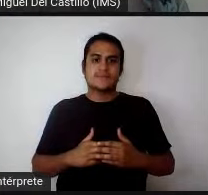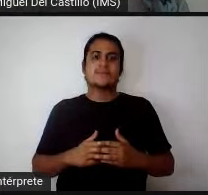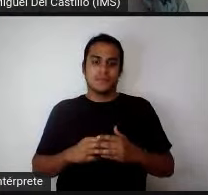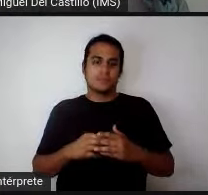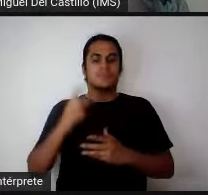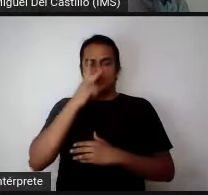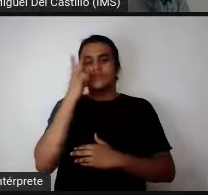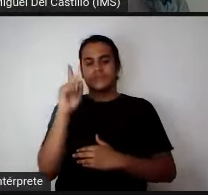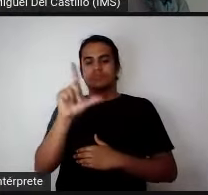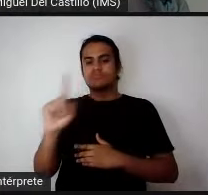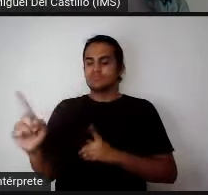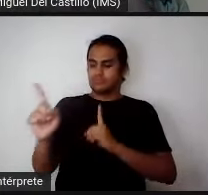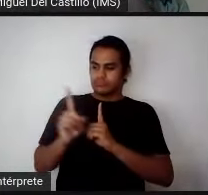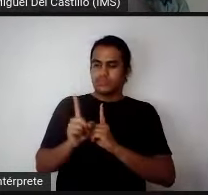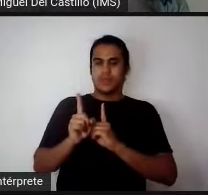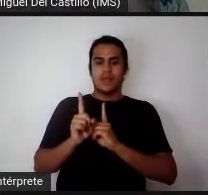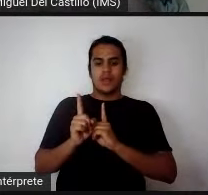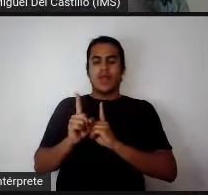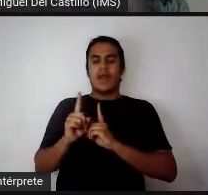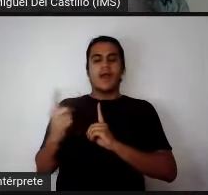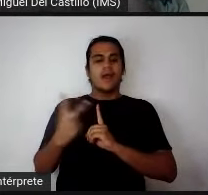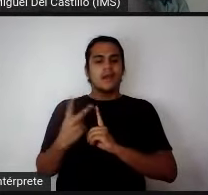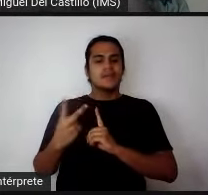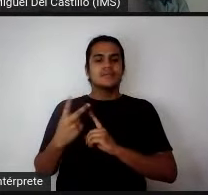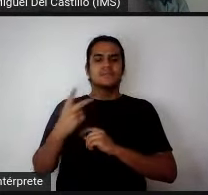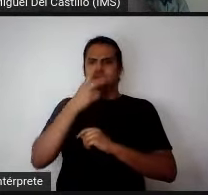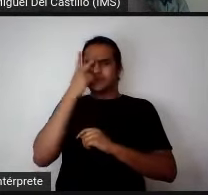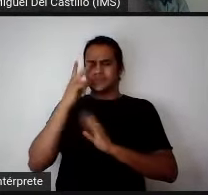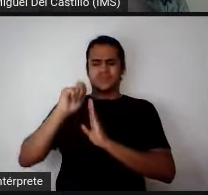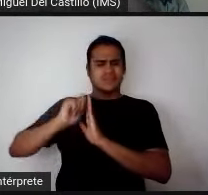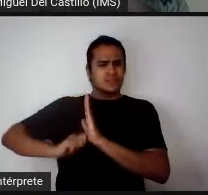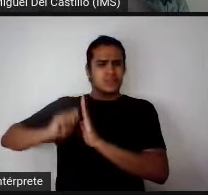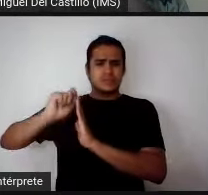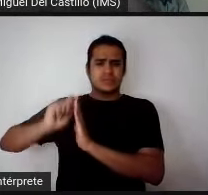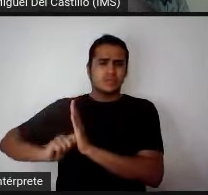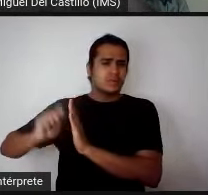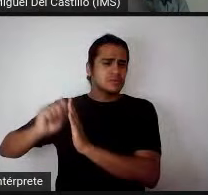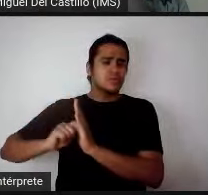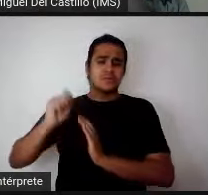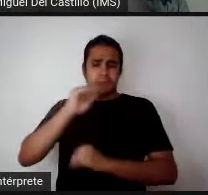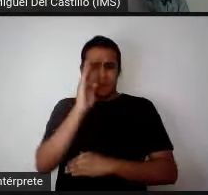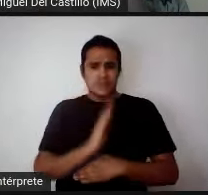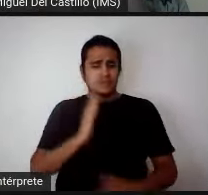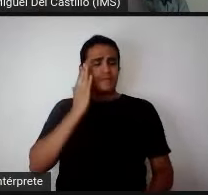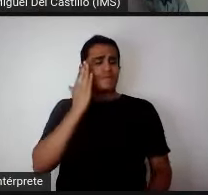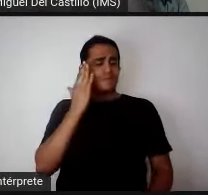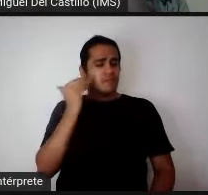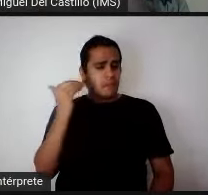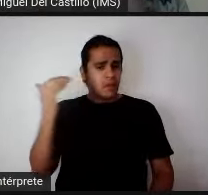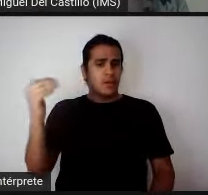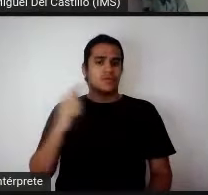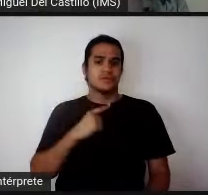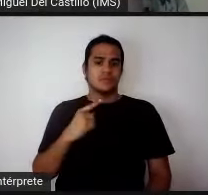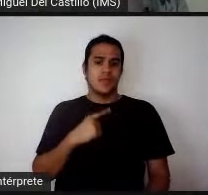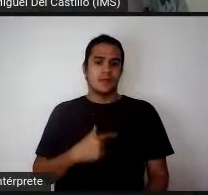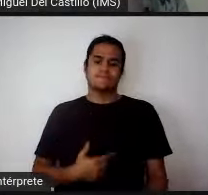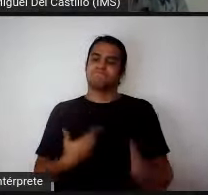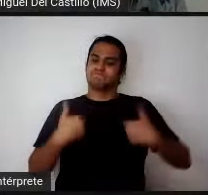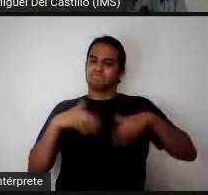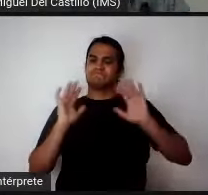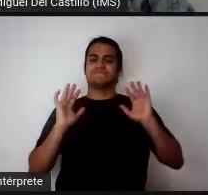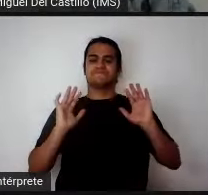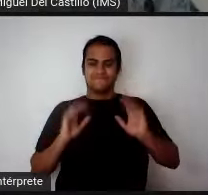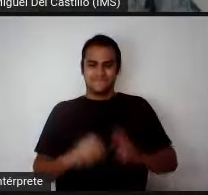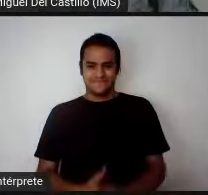acompanhantes que foram os grandes escritores brasileiros. Né? Aí eu deixo. Isso